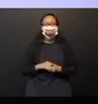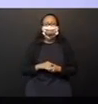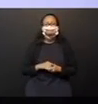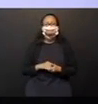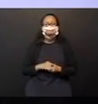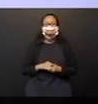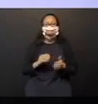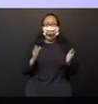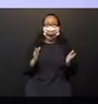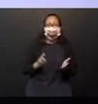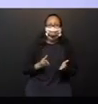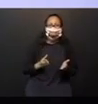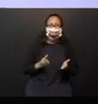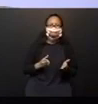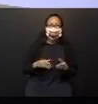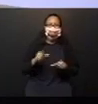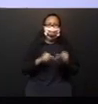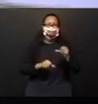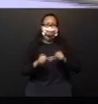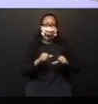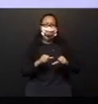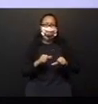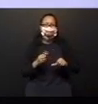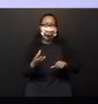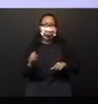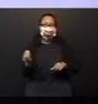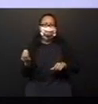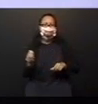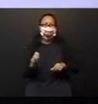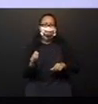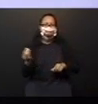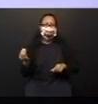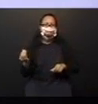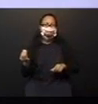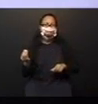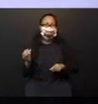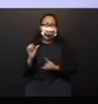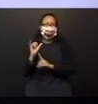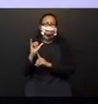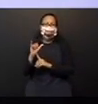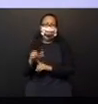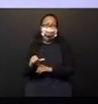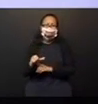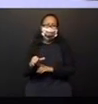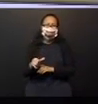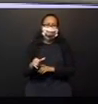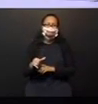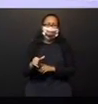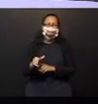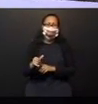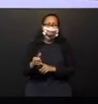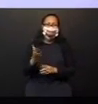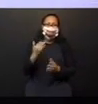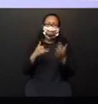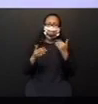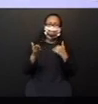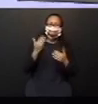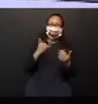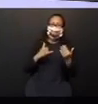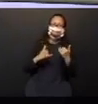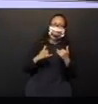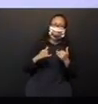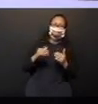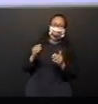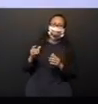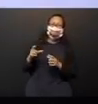Agora, quando ele passa para o plural, o Minotauro comia muitos bolinhos